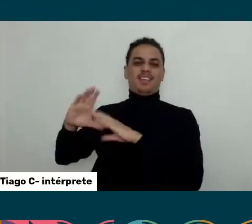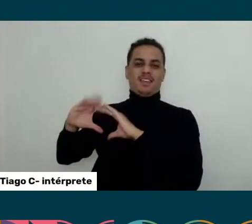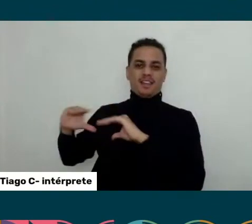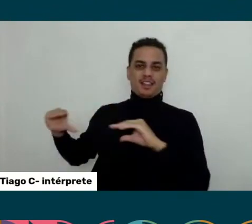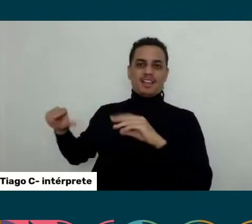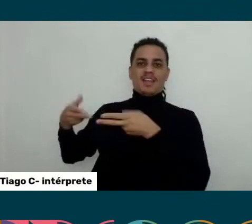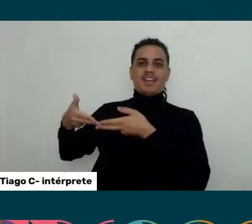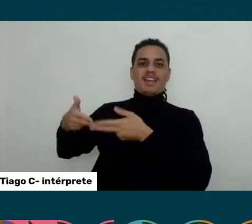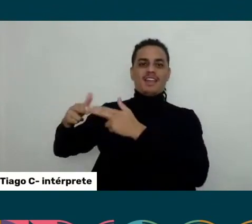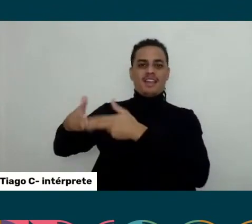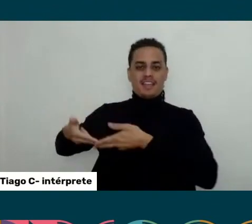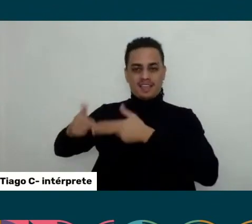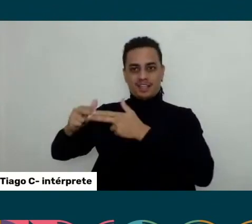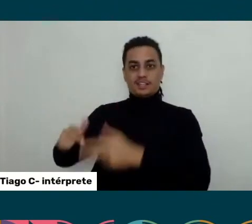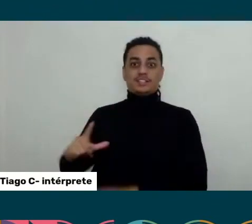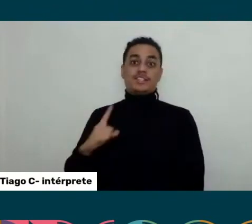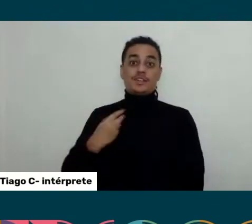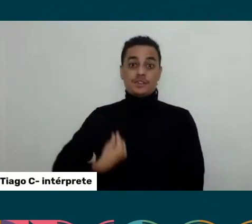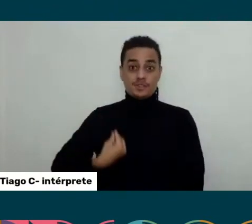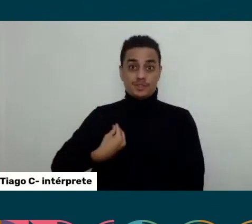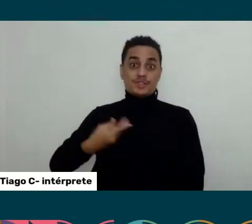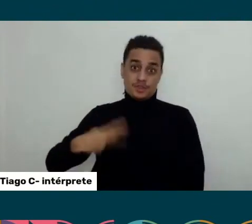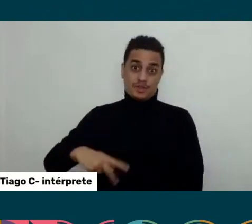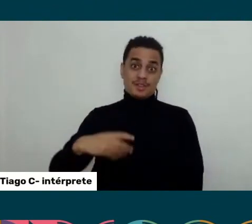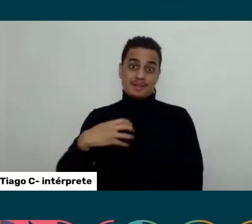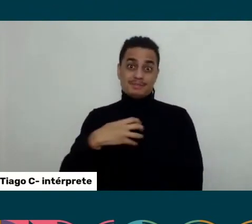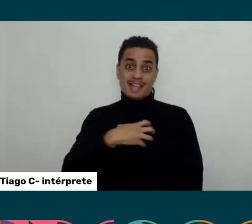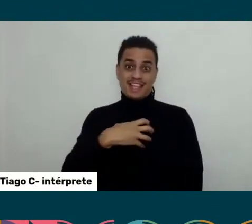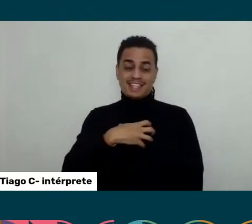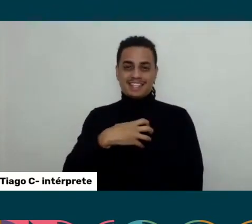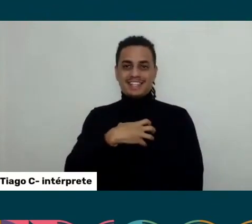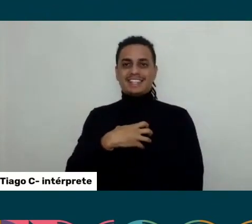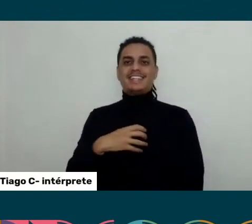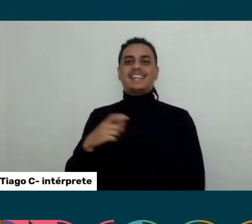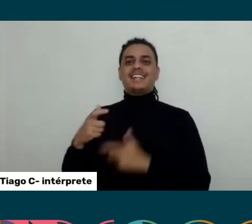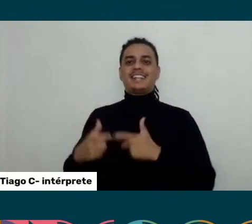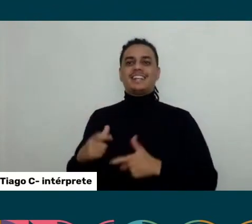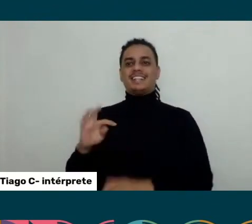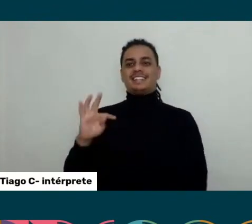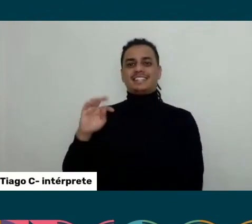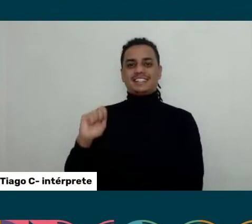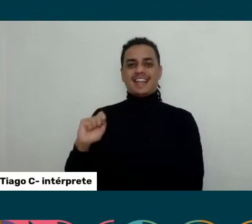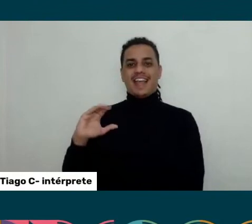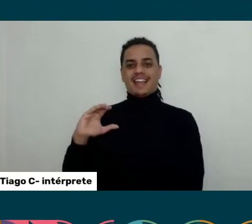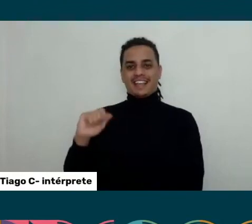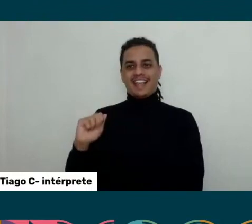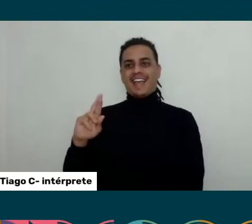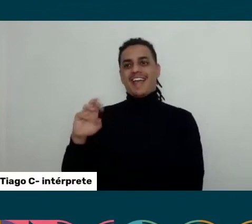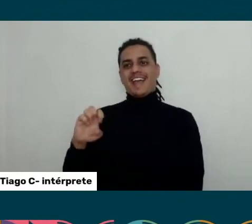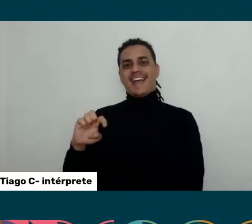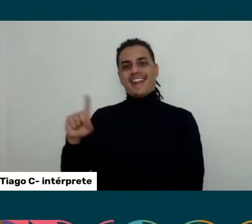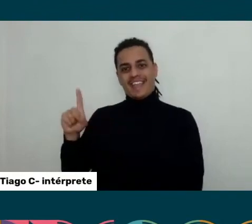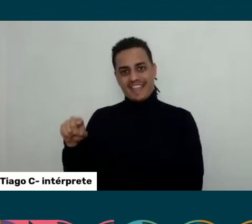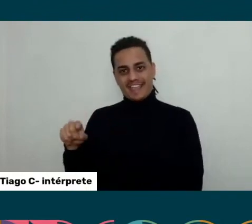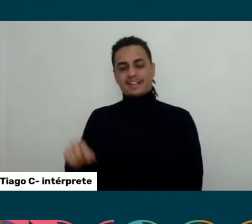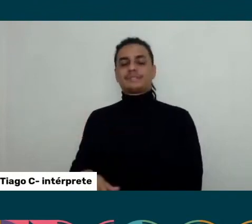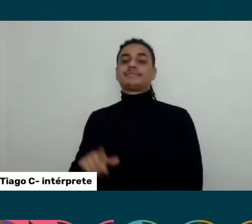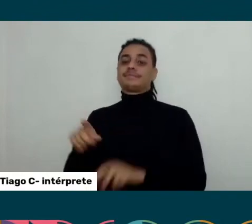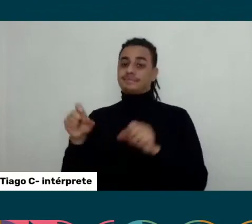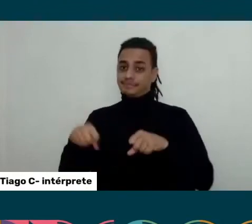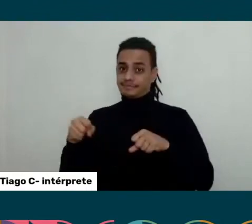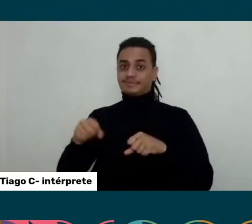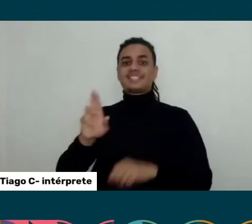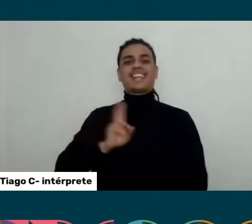e uma rede. Estou falando da Bahia, hoje de Itacaré, não de Salvador. E sim, mais uma representante do